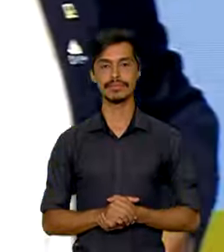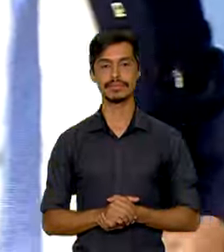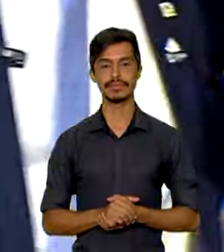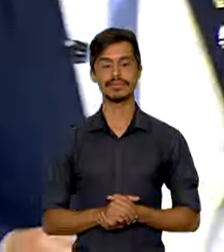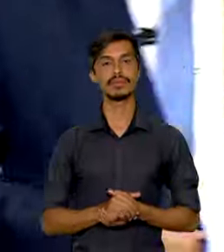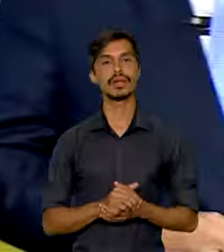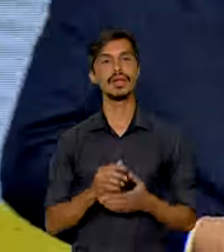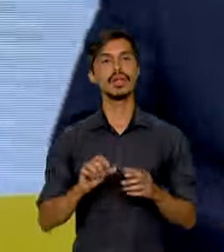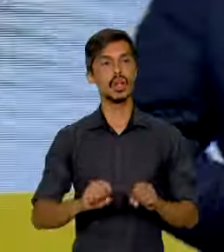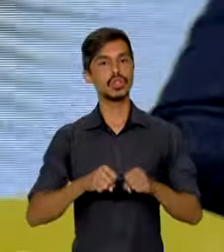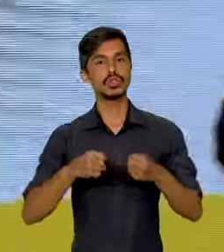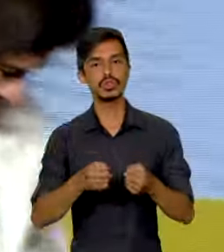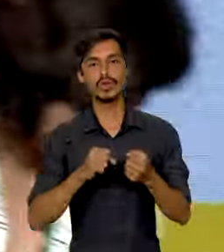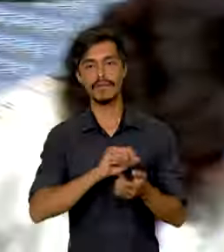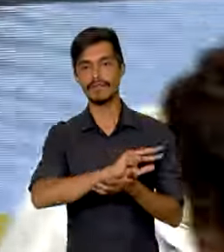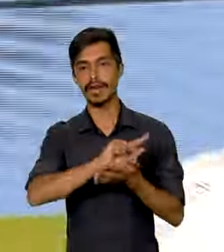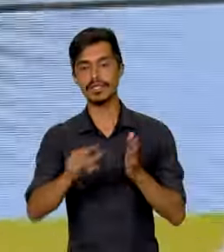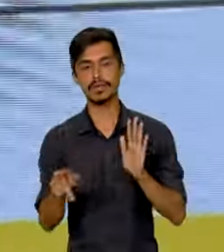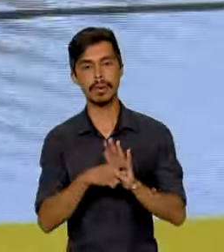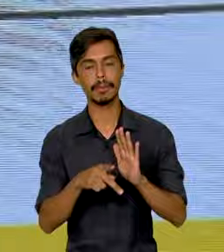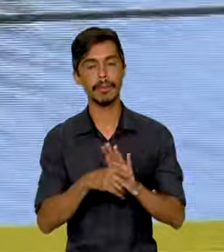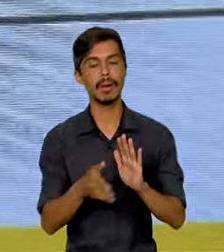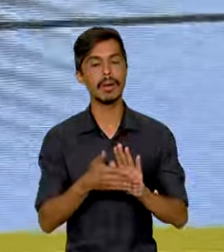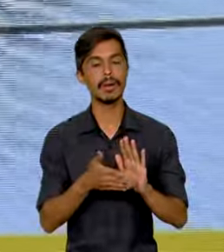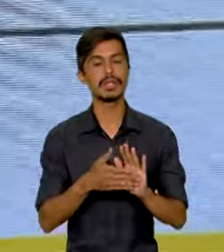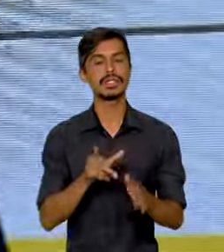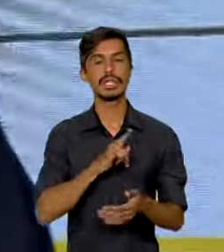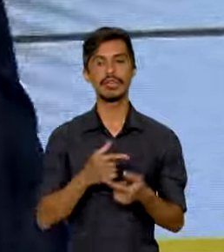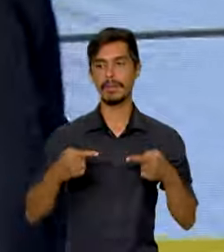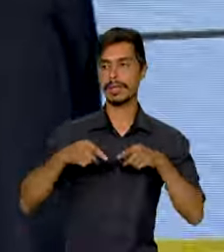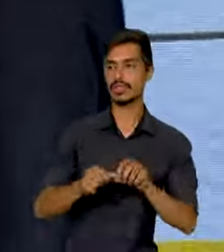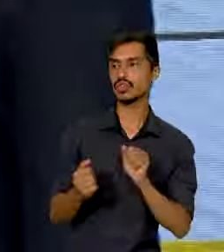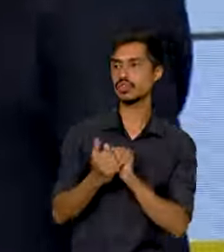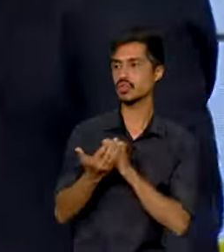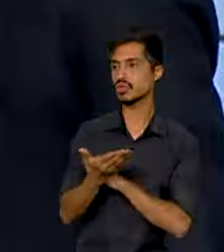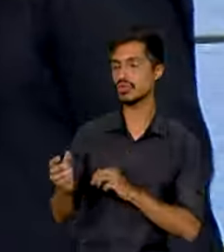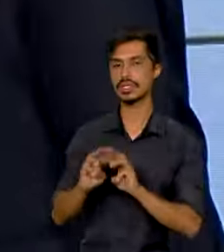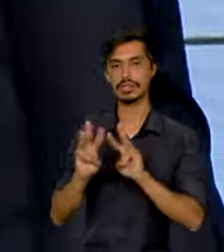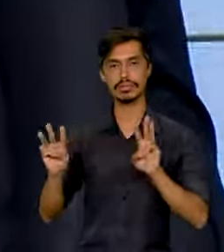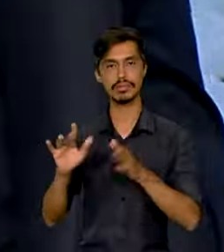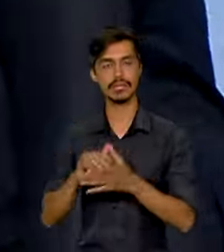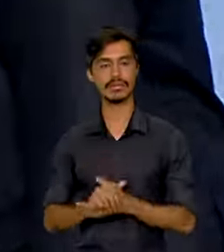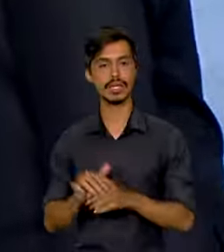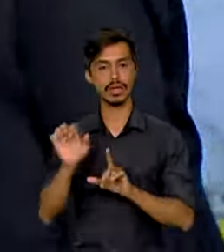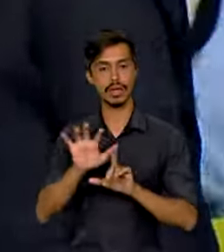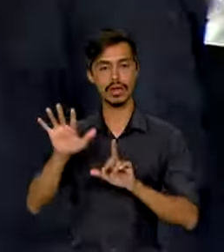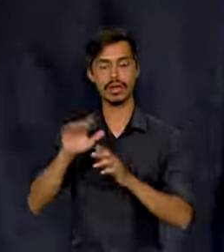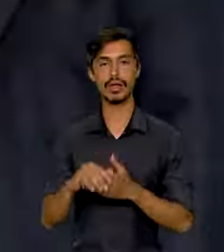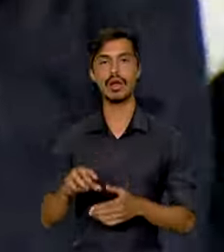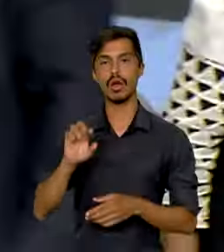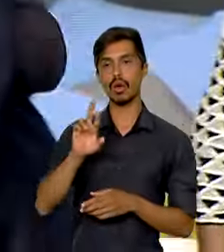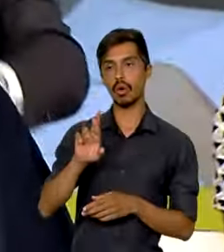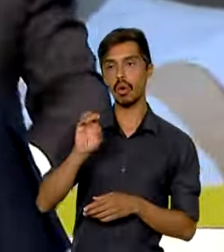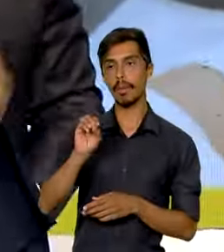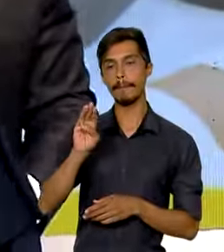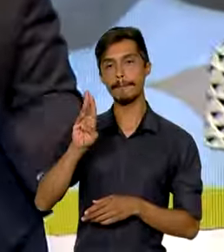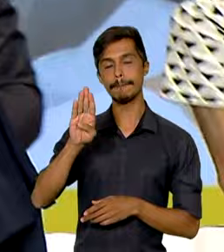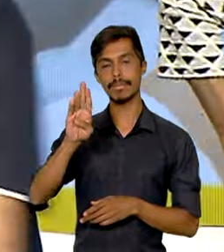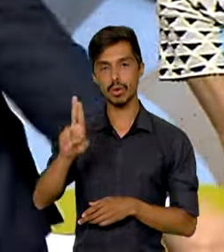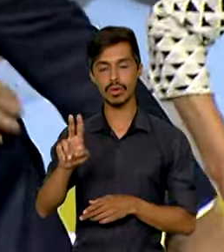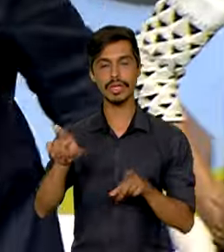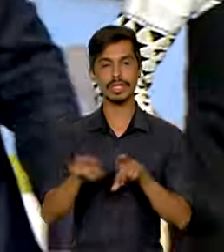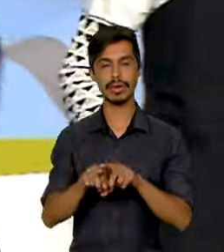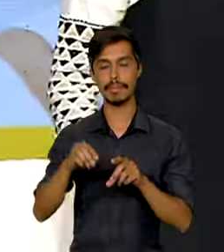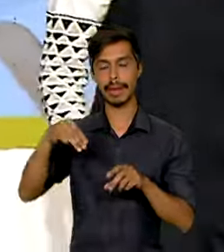Entre as ações propostas, foram pactuadas parcerias com as seguintes plataformas: com a Robu e com a